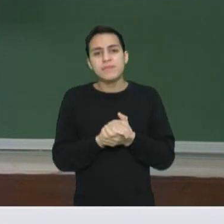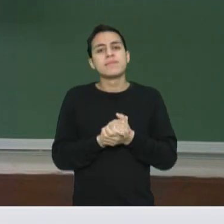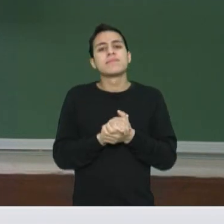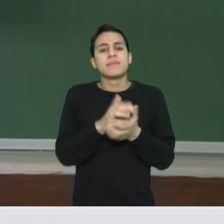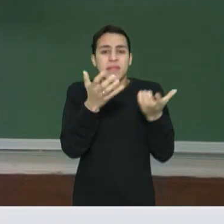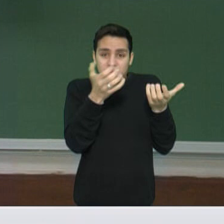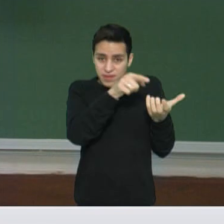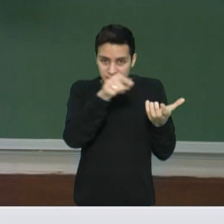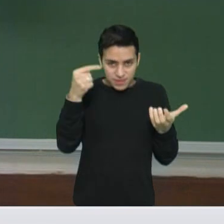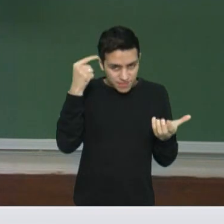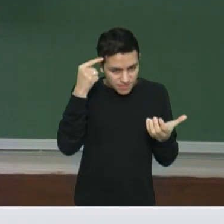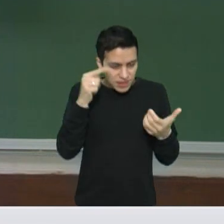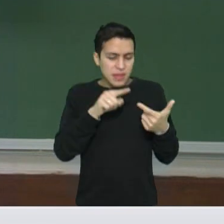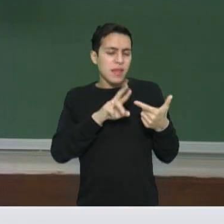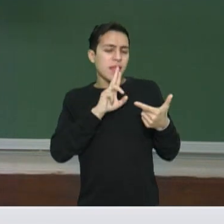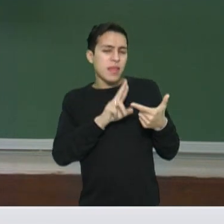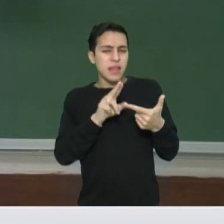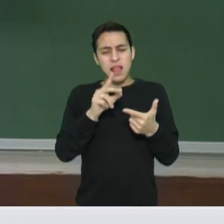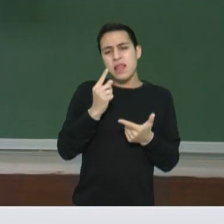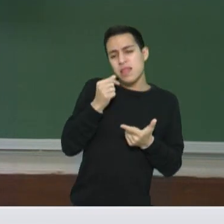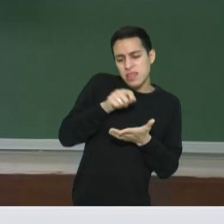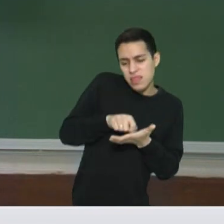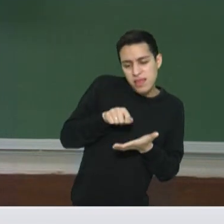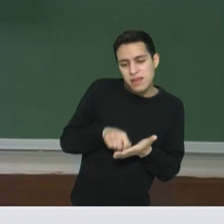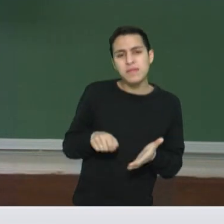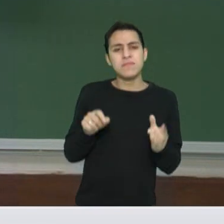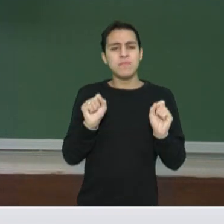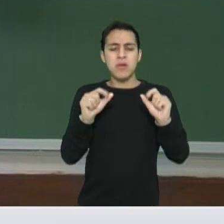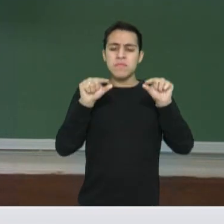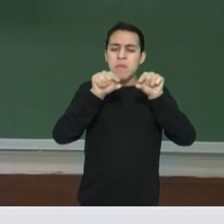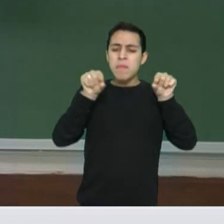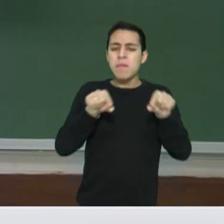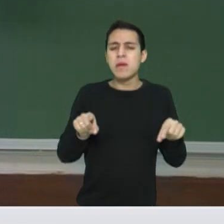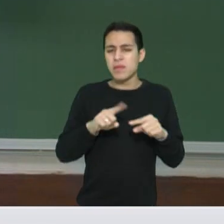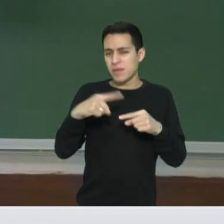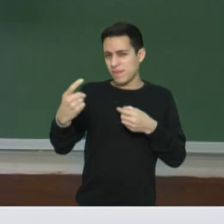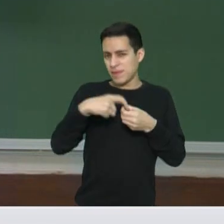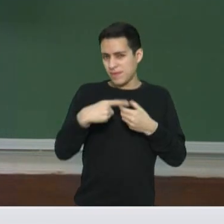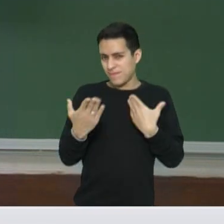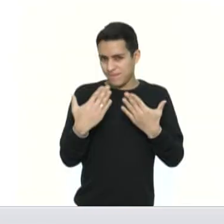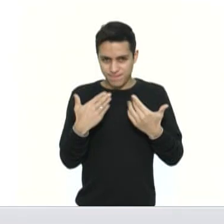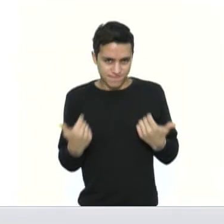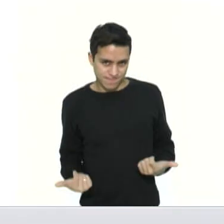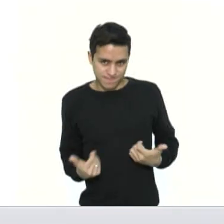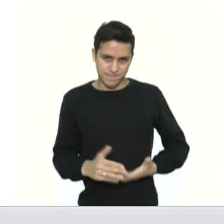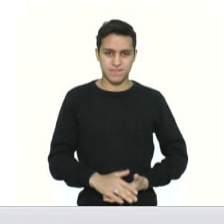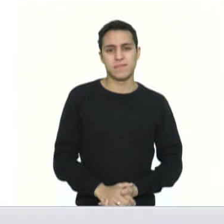você pense, responda lápis aí, coloque em tópico e aí a gente volta para conversar.